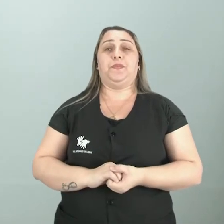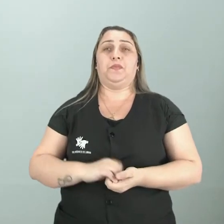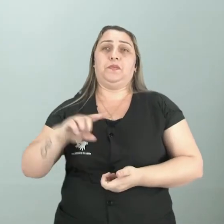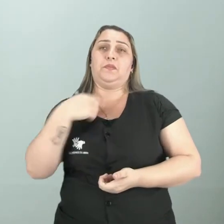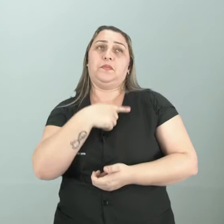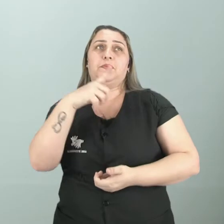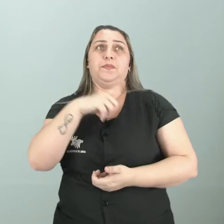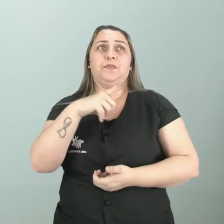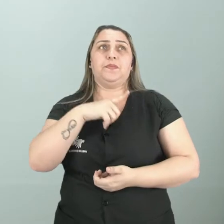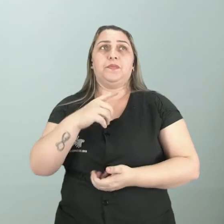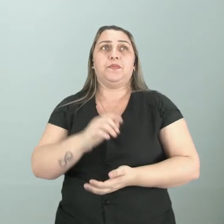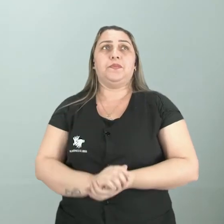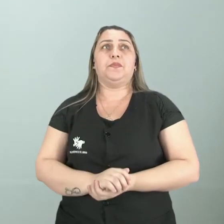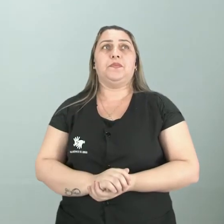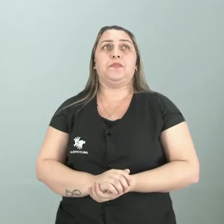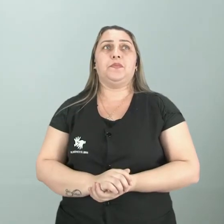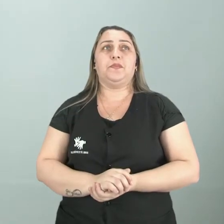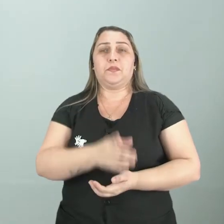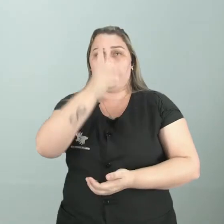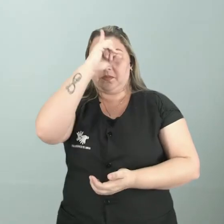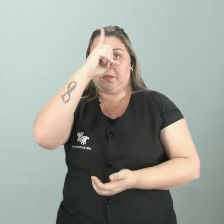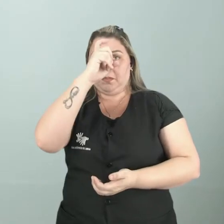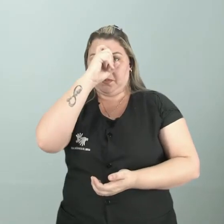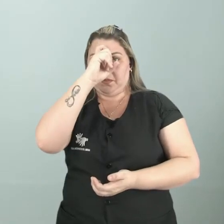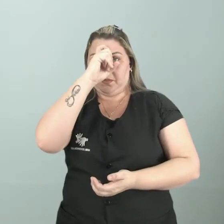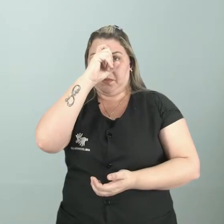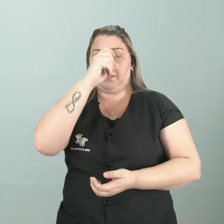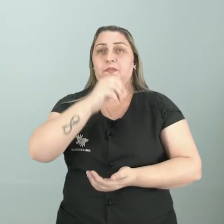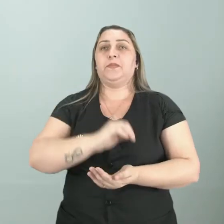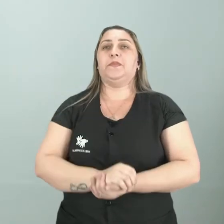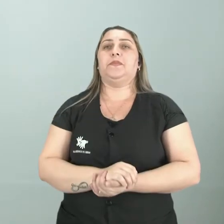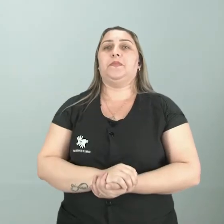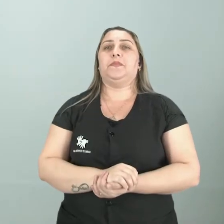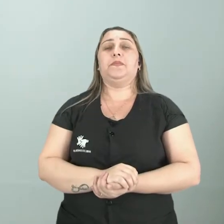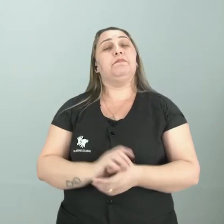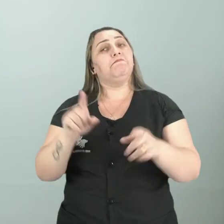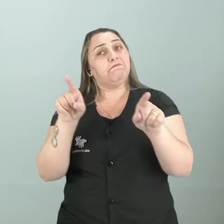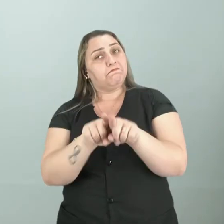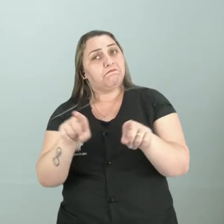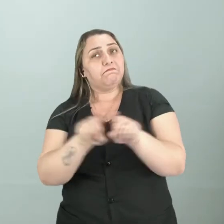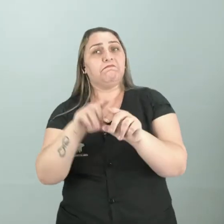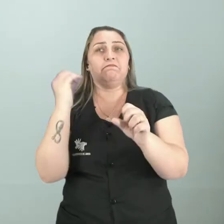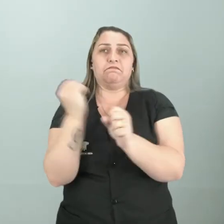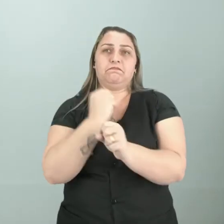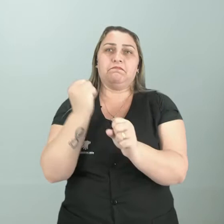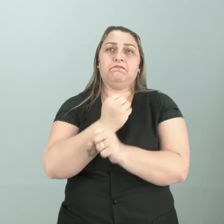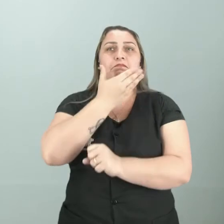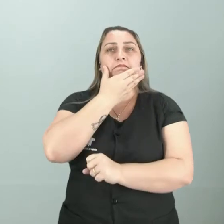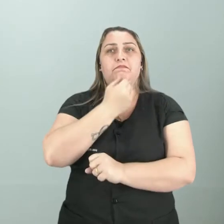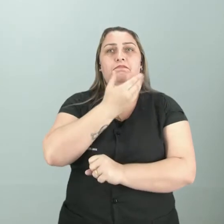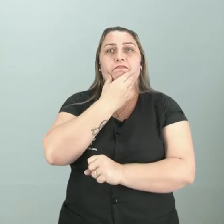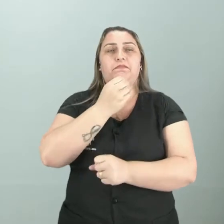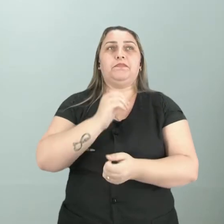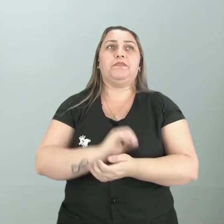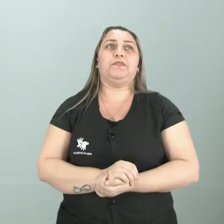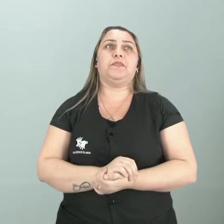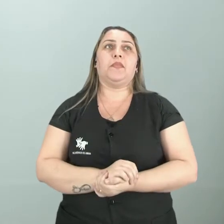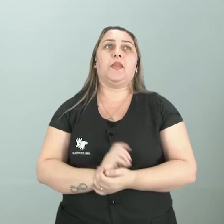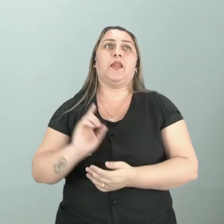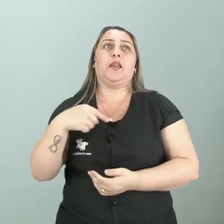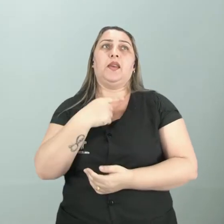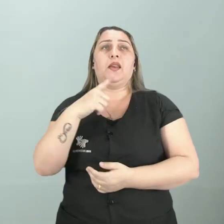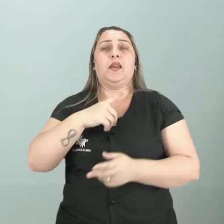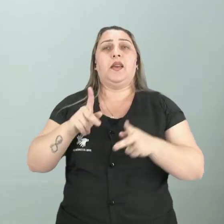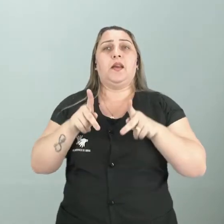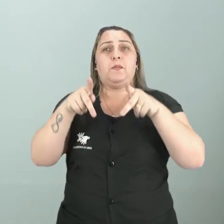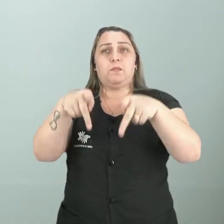Nós temos o hospital, que também foi construído pelo homem. Nós temos